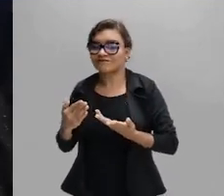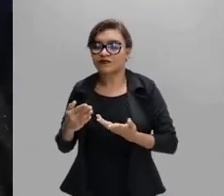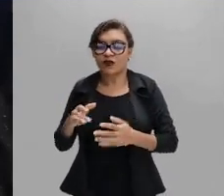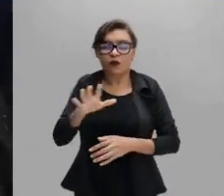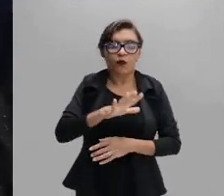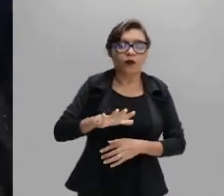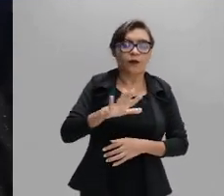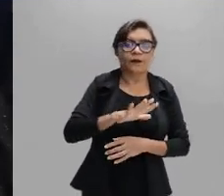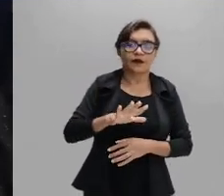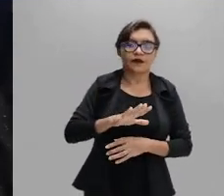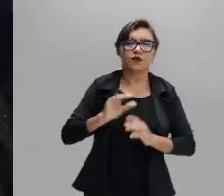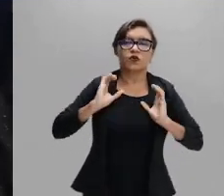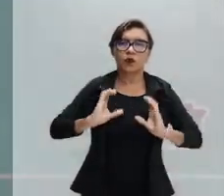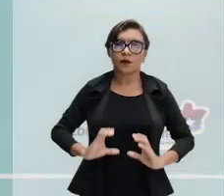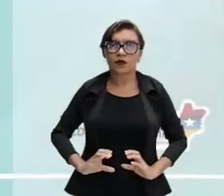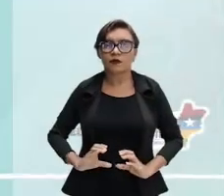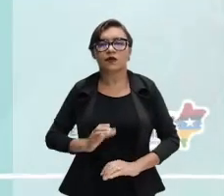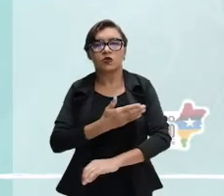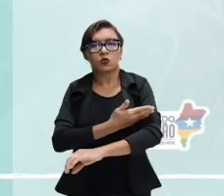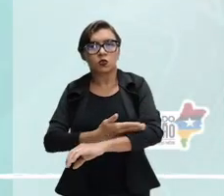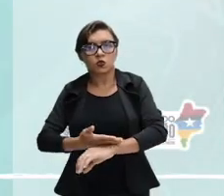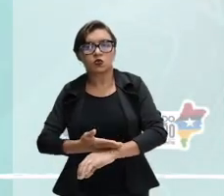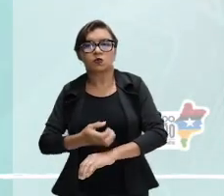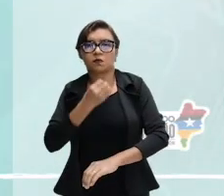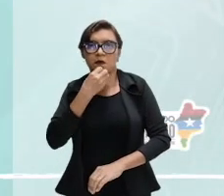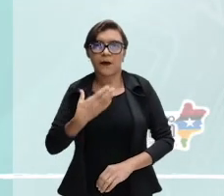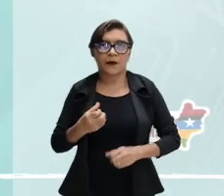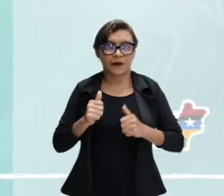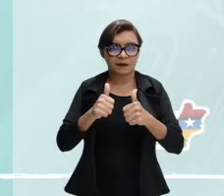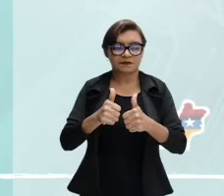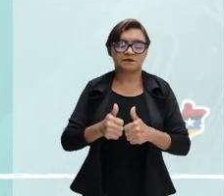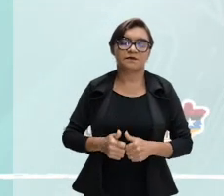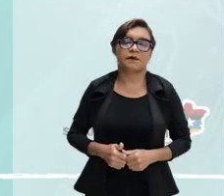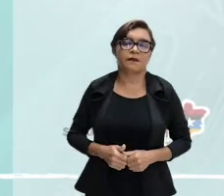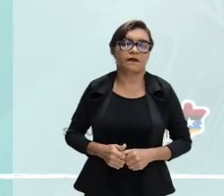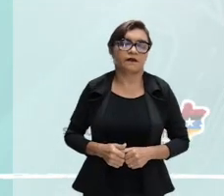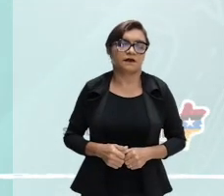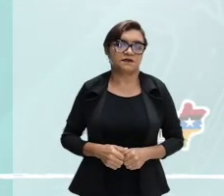do ambiente, dos comportamentos que a gente costuma adotar. Tá certo?